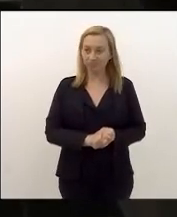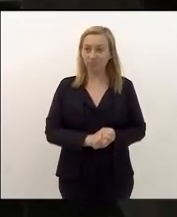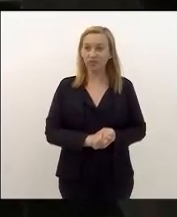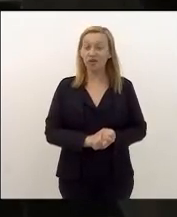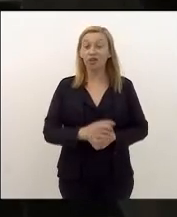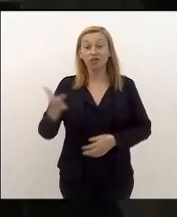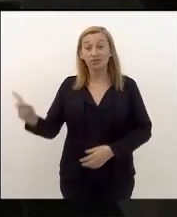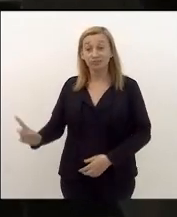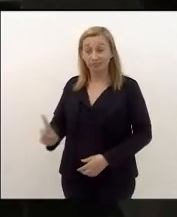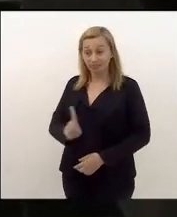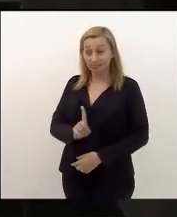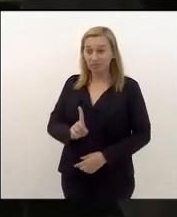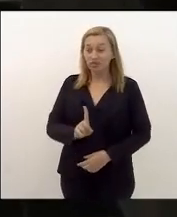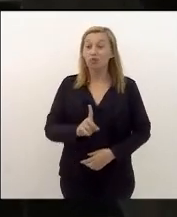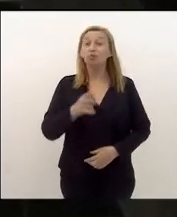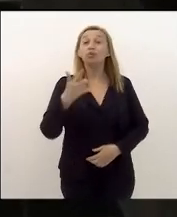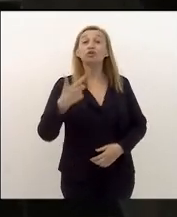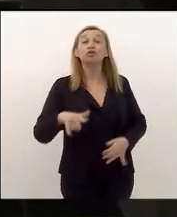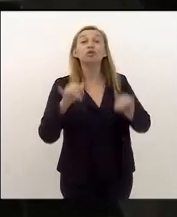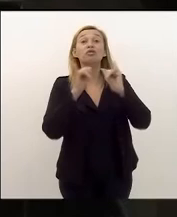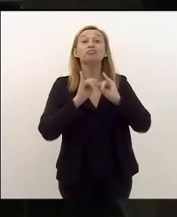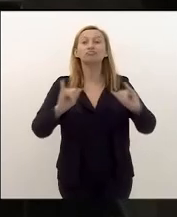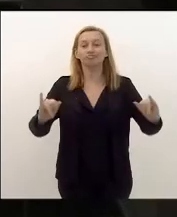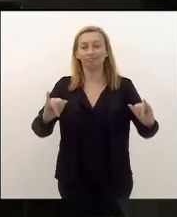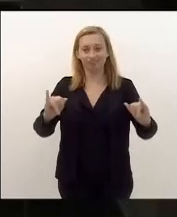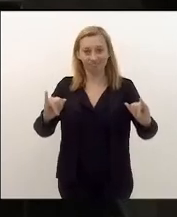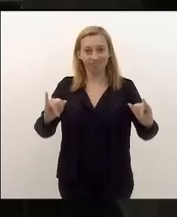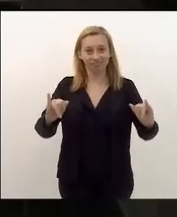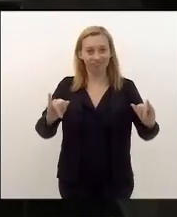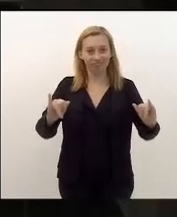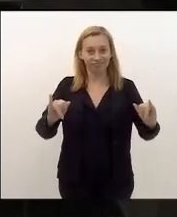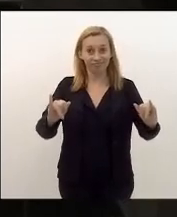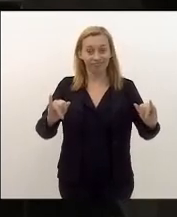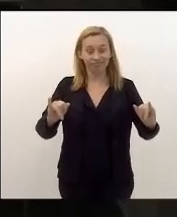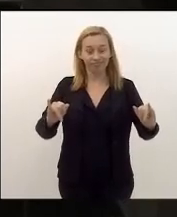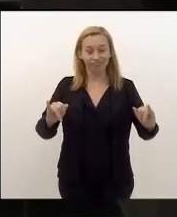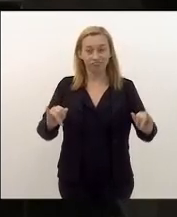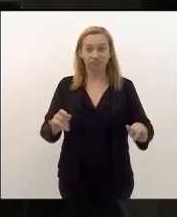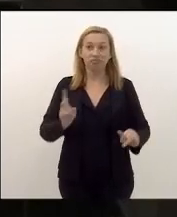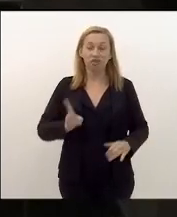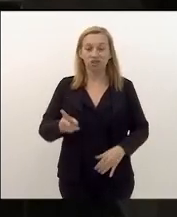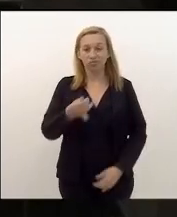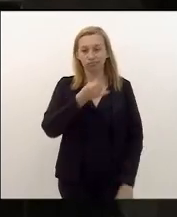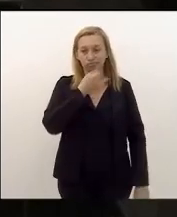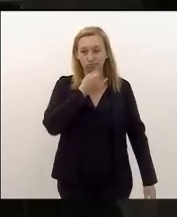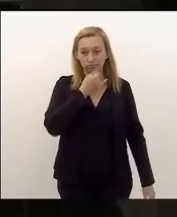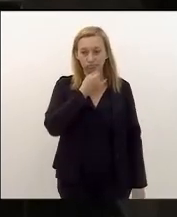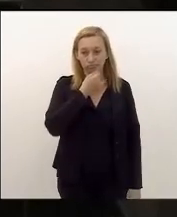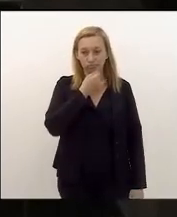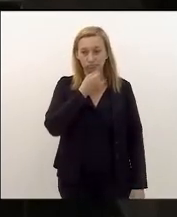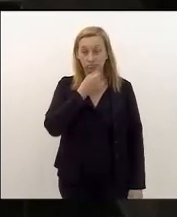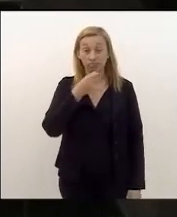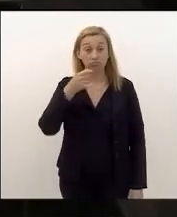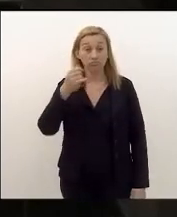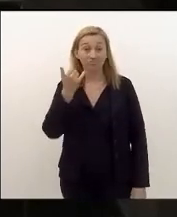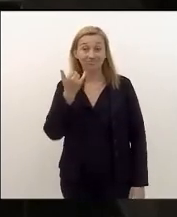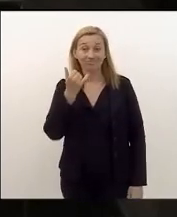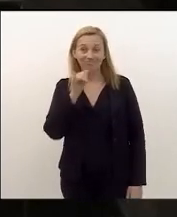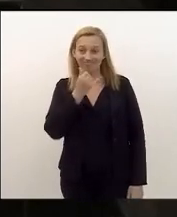aqui uma nova notícia, e ver notícia sempre nos entristece, que na